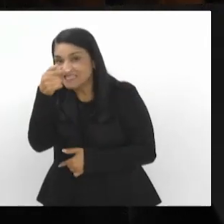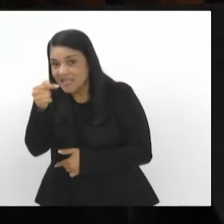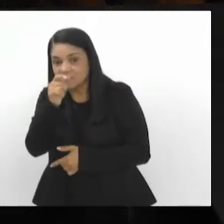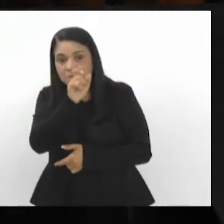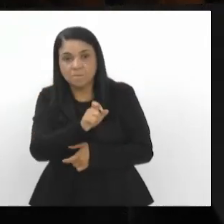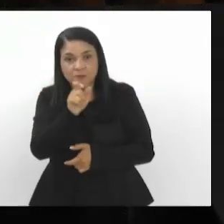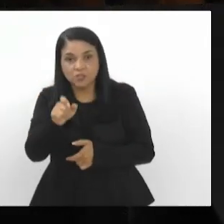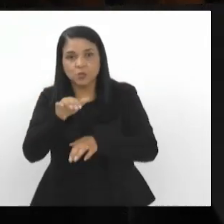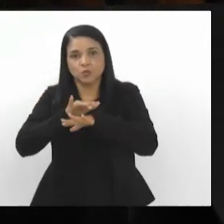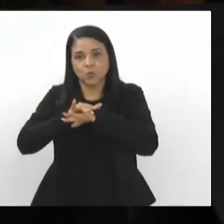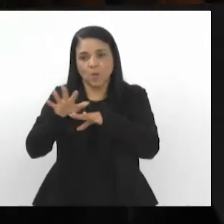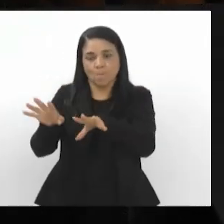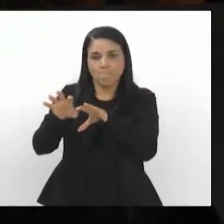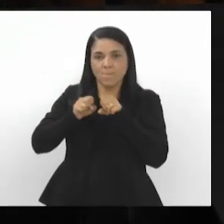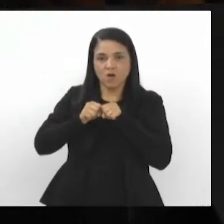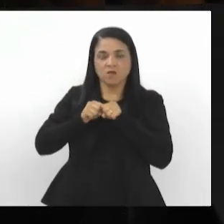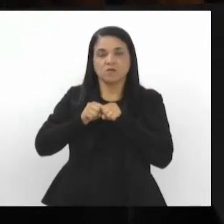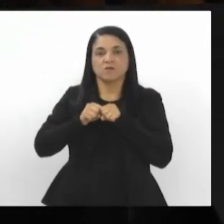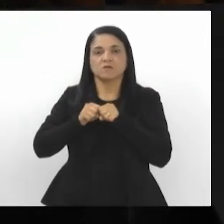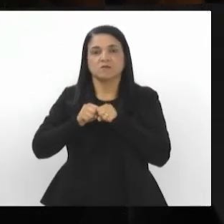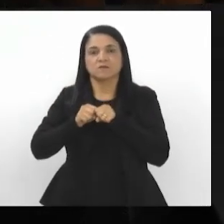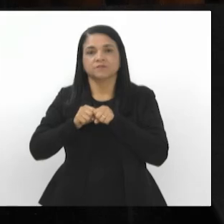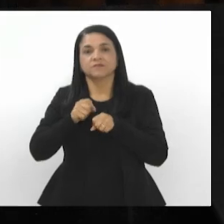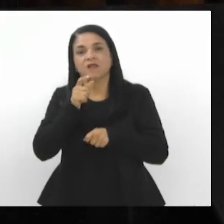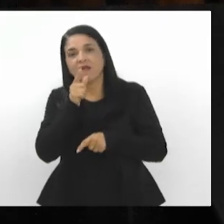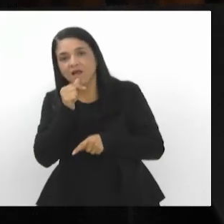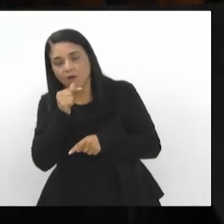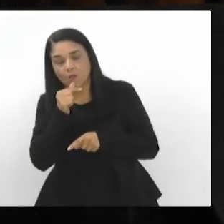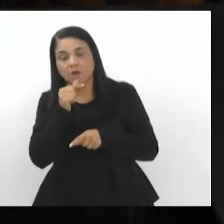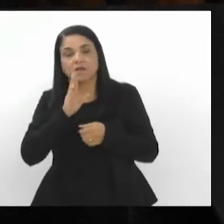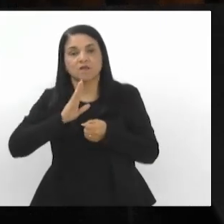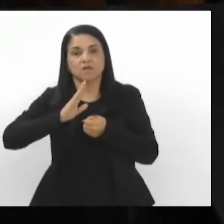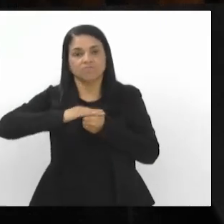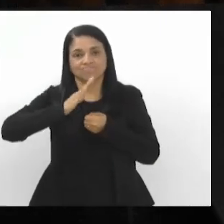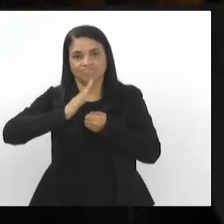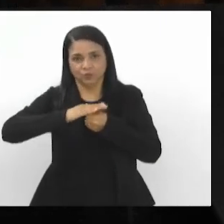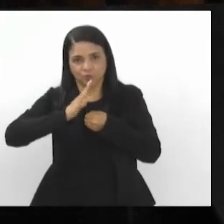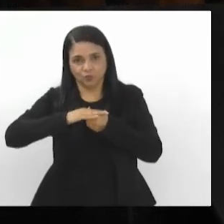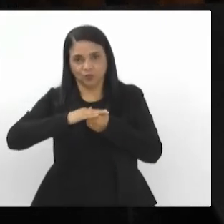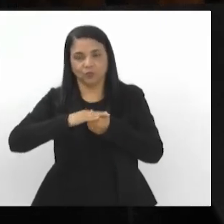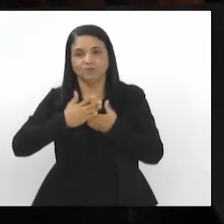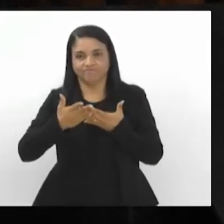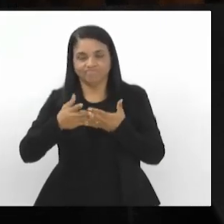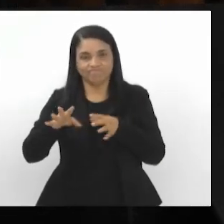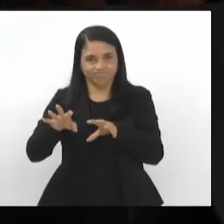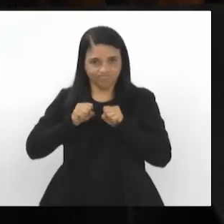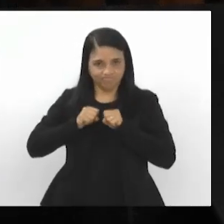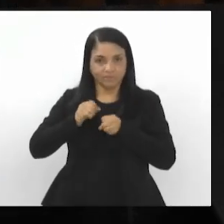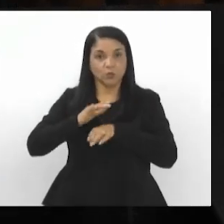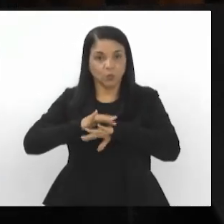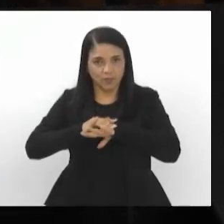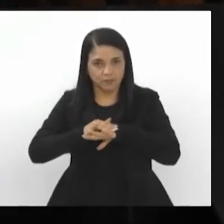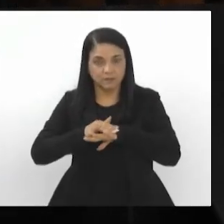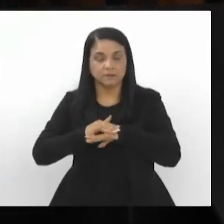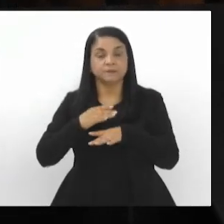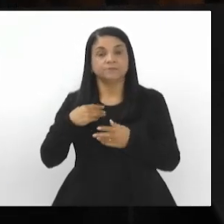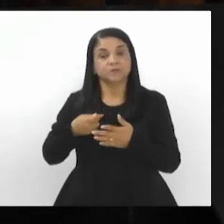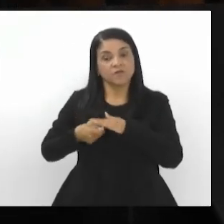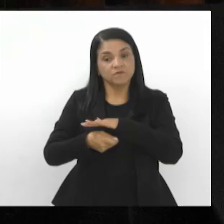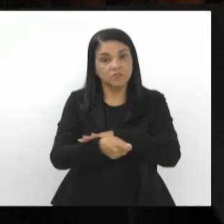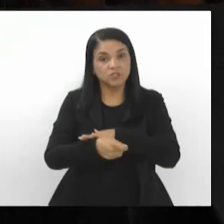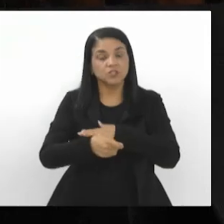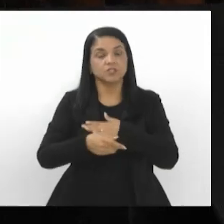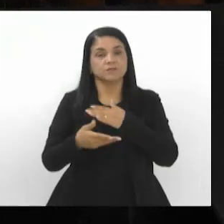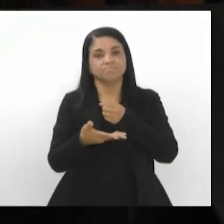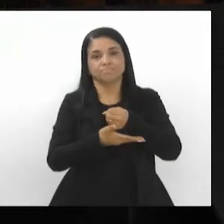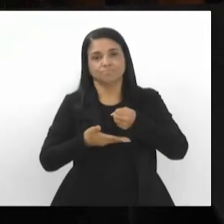decorrência, doenças também por conta da falta de saneamento básico. Ou seja, investir em saneamento básico é